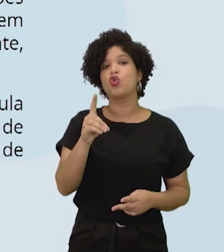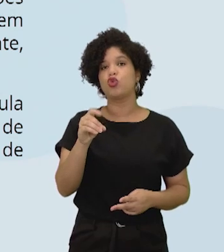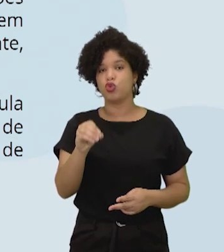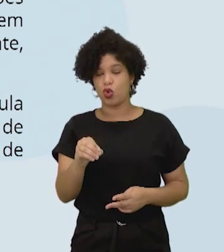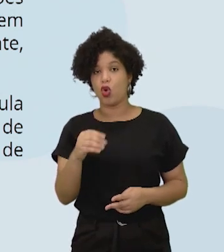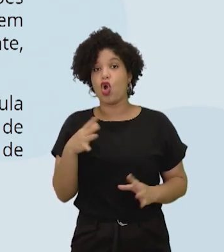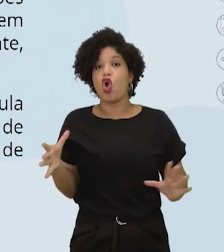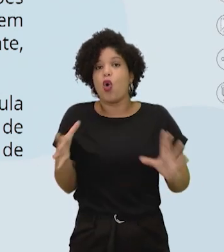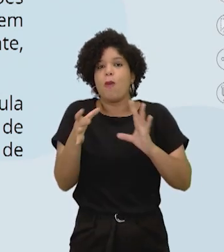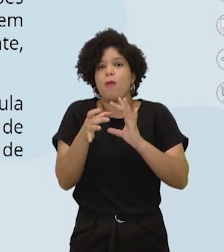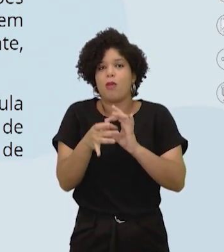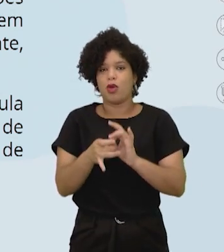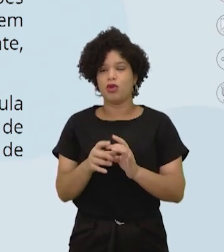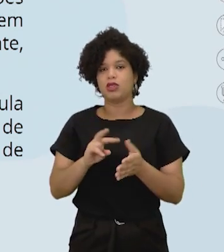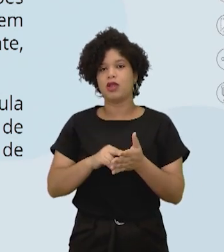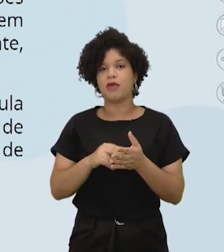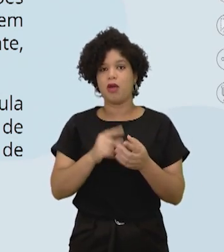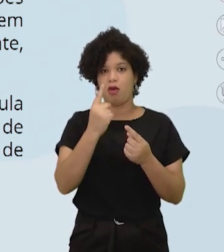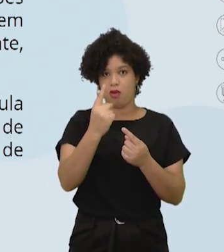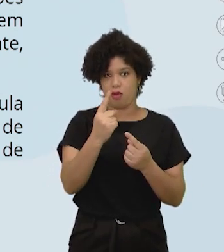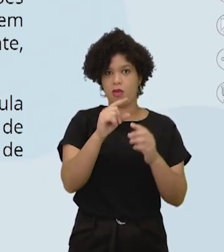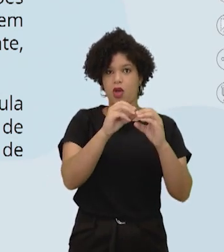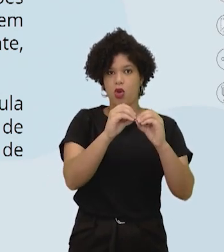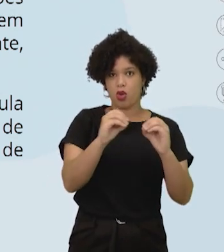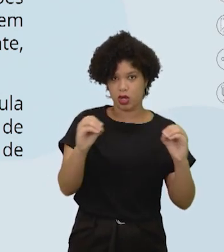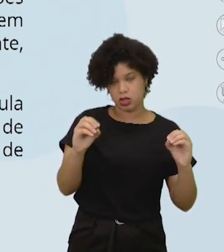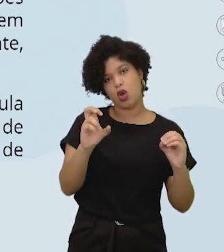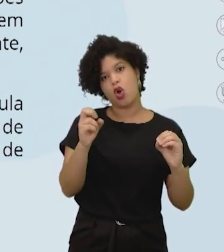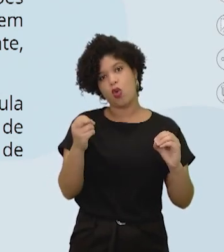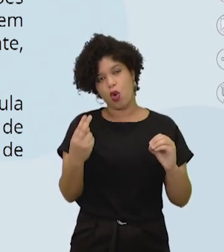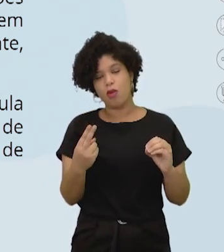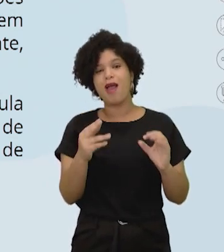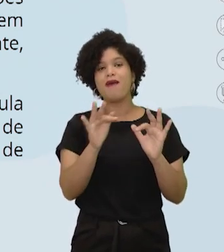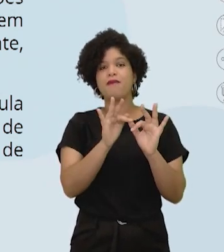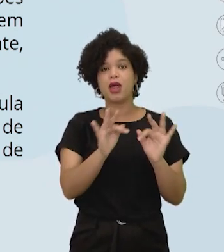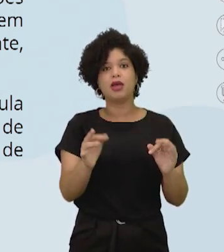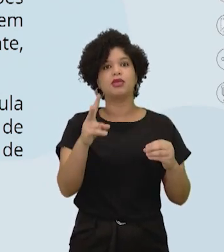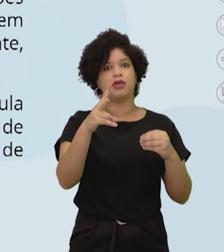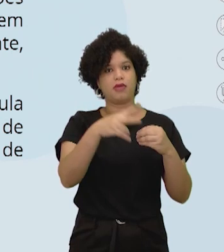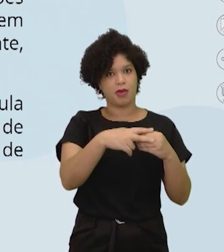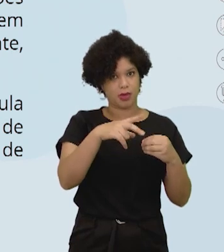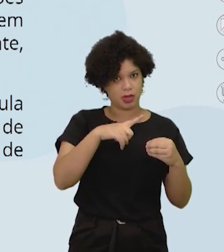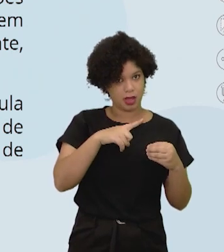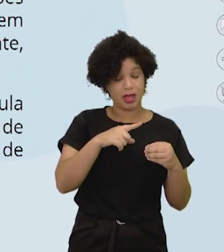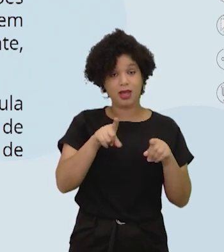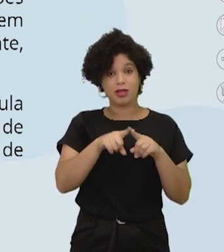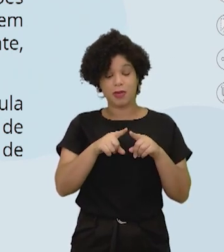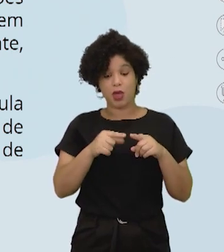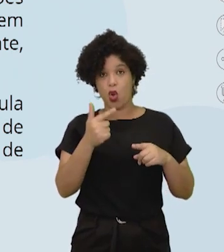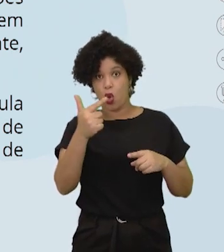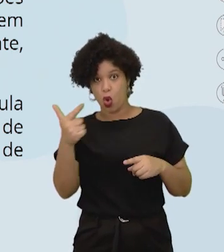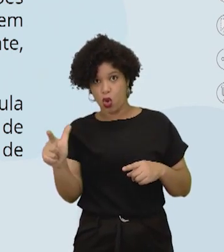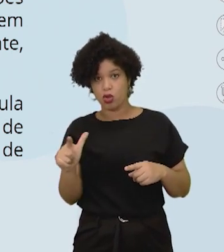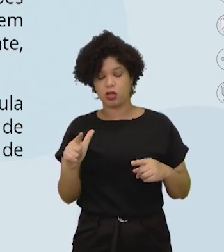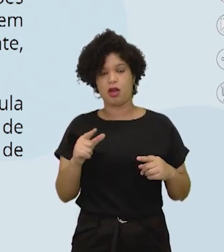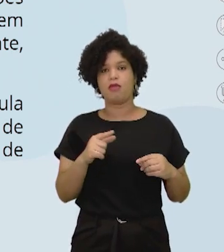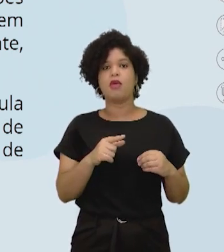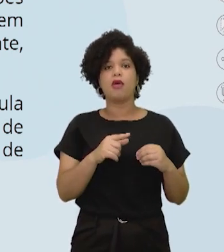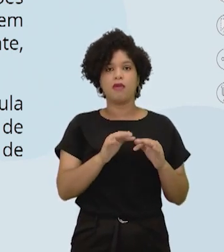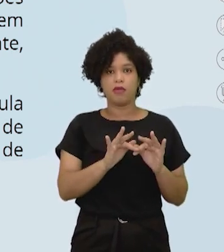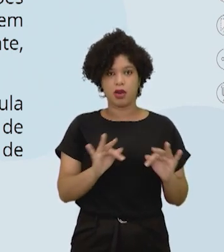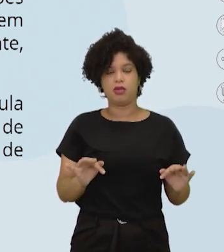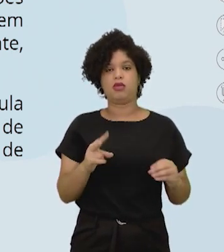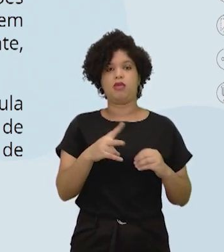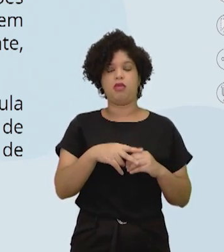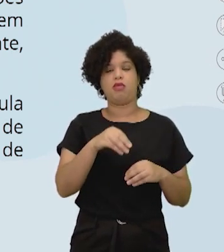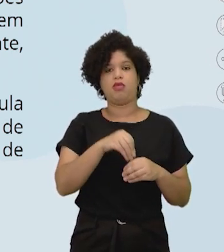gente já falou de oração aqui, ó, então a oração dentro, elas vão formar períodos. Quando tem mais de uma oração juntas, a gente fala